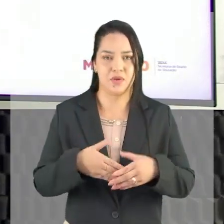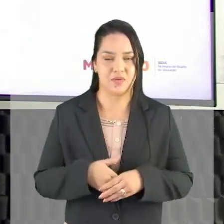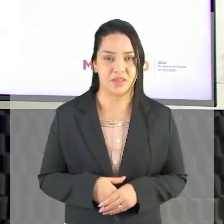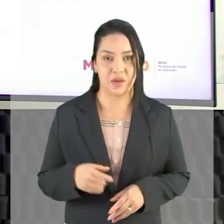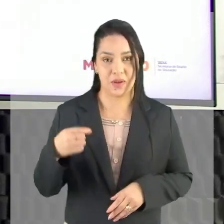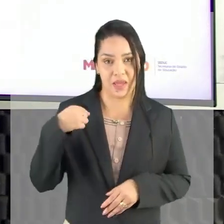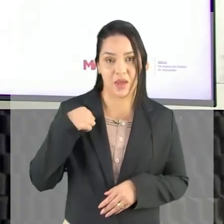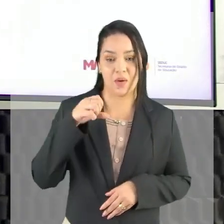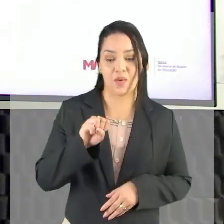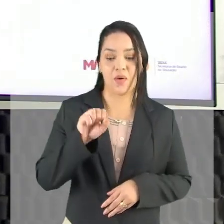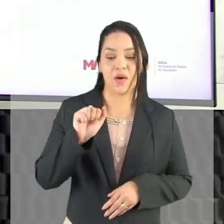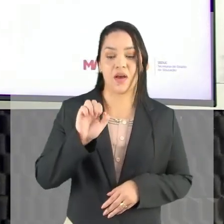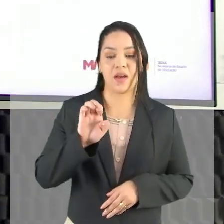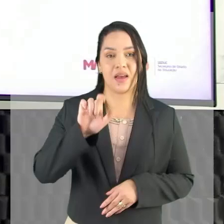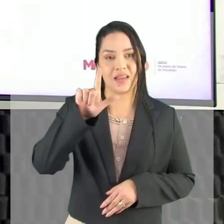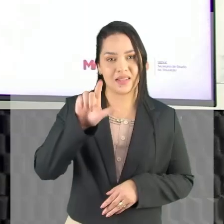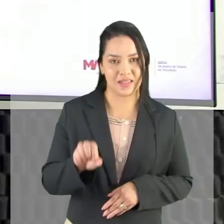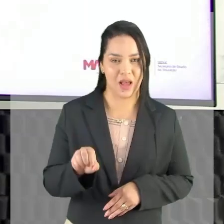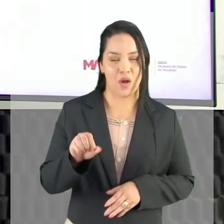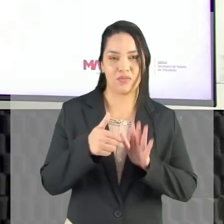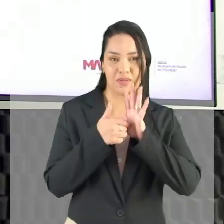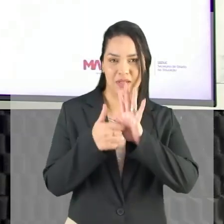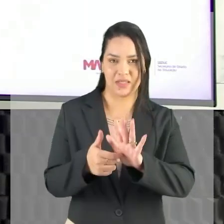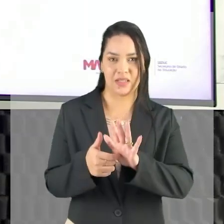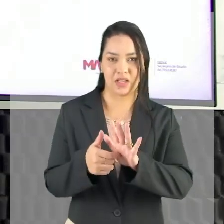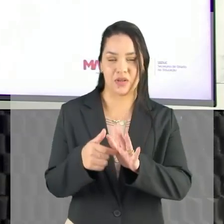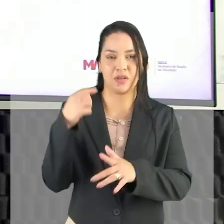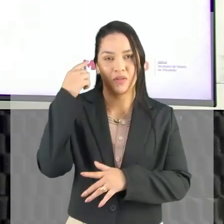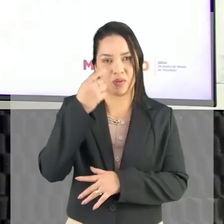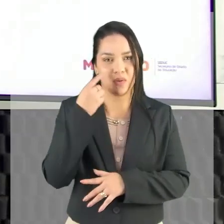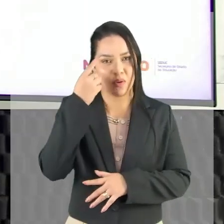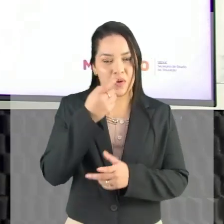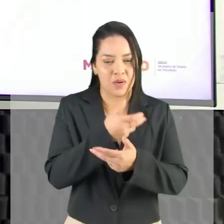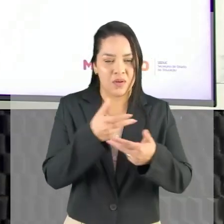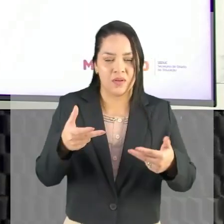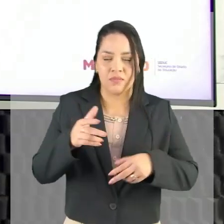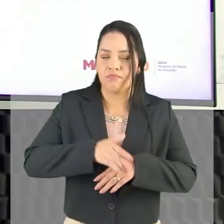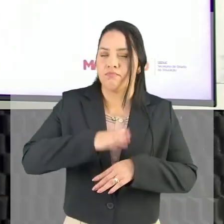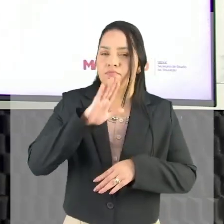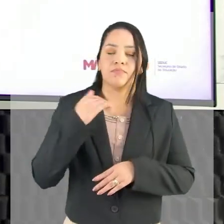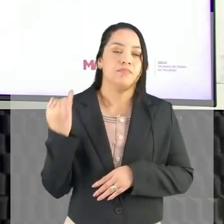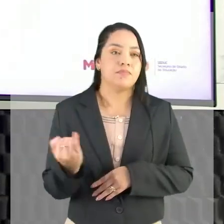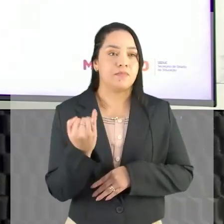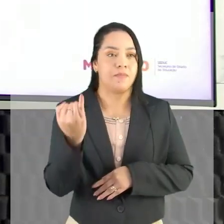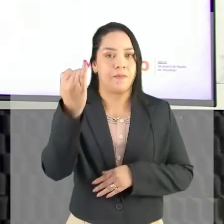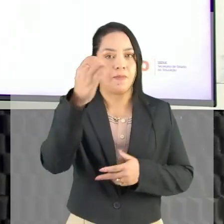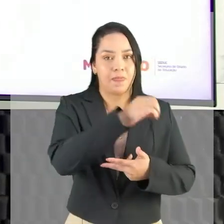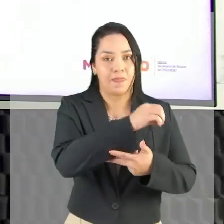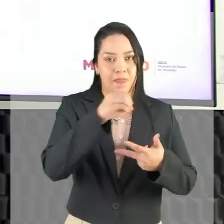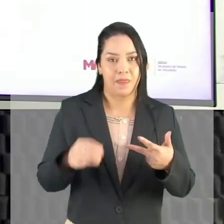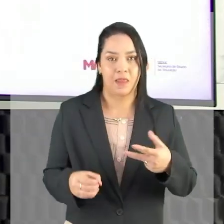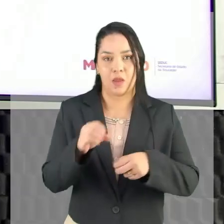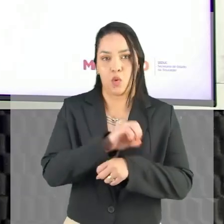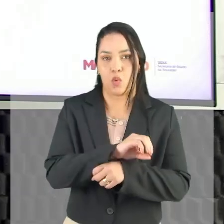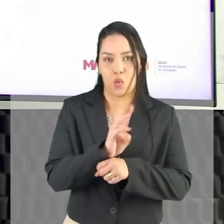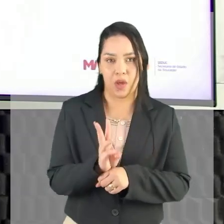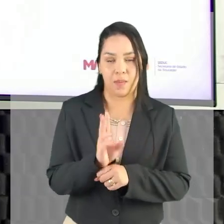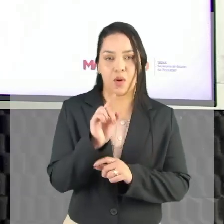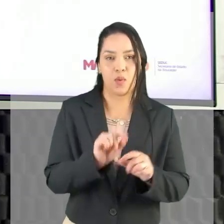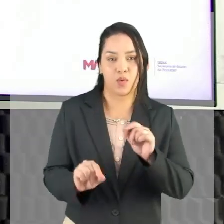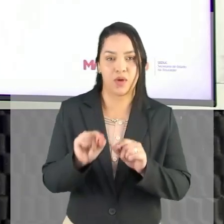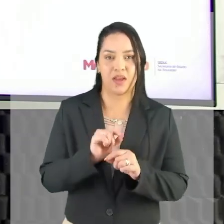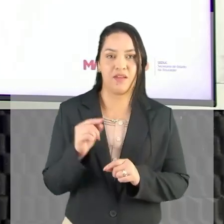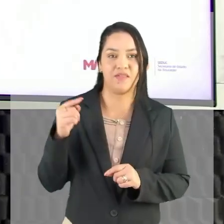eu, Saulo Formiga, se apresentando, estamos aqui de olho exatamente naqueles tópicos mais importantes do Enem e da UEMA, para exatamente